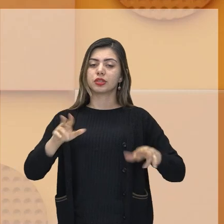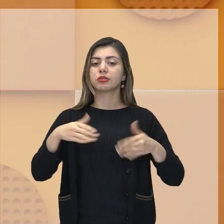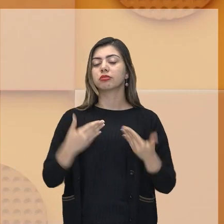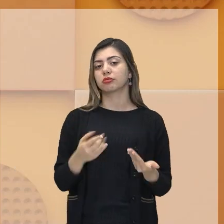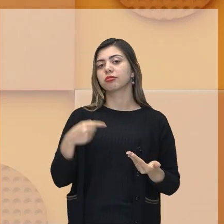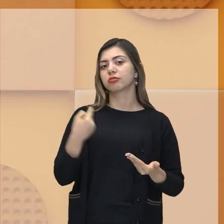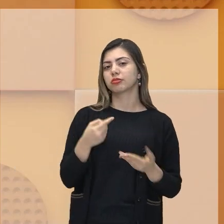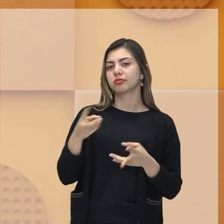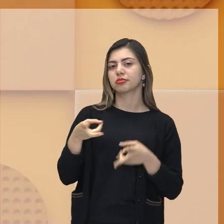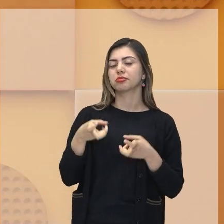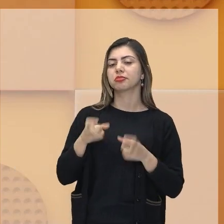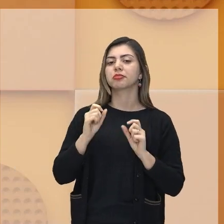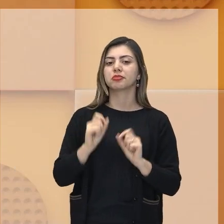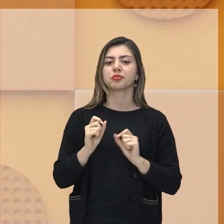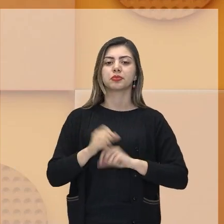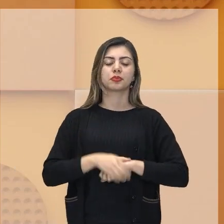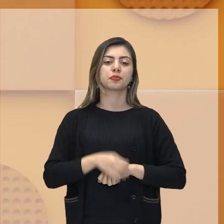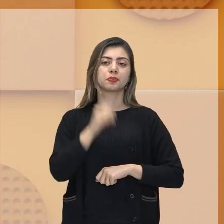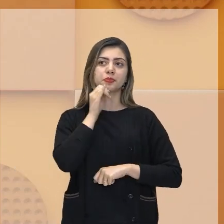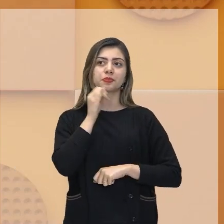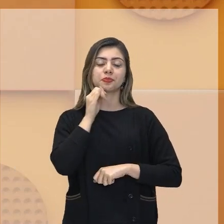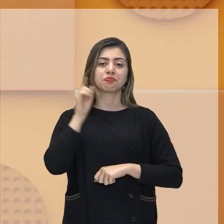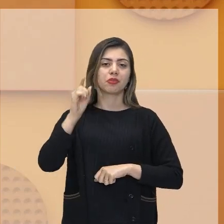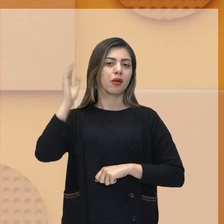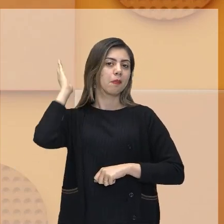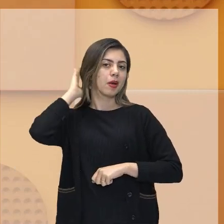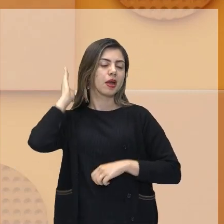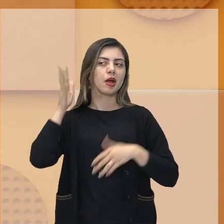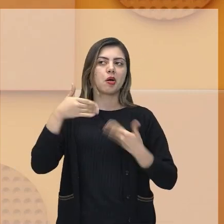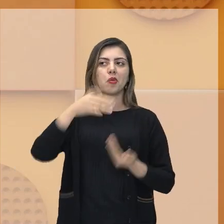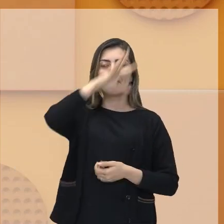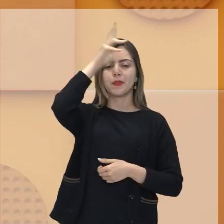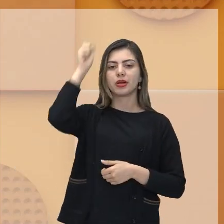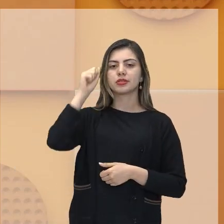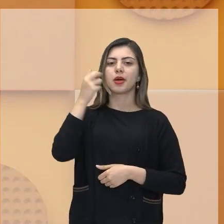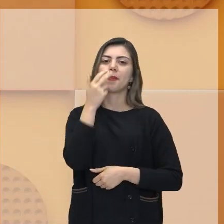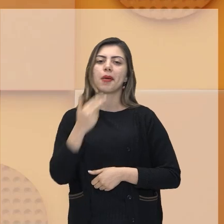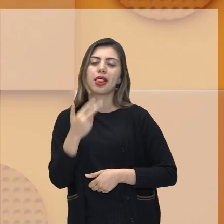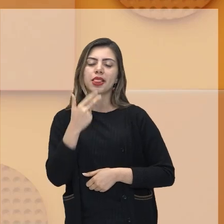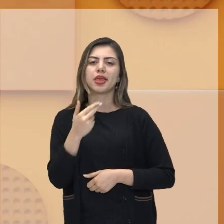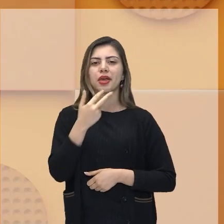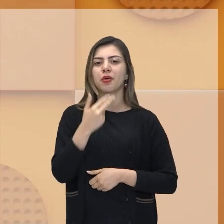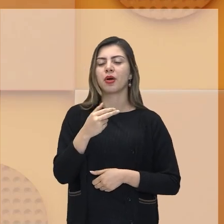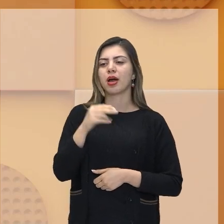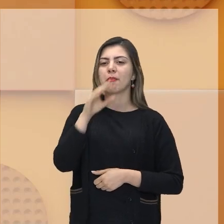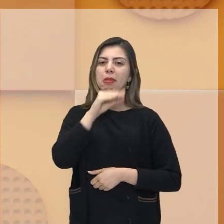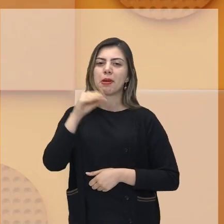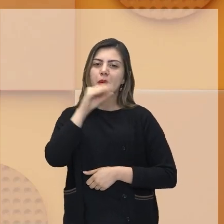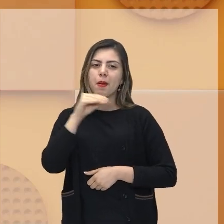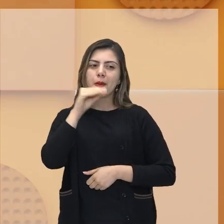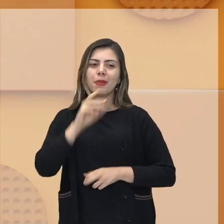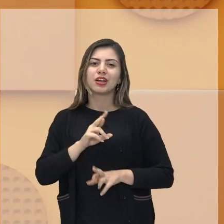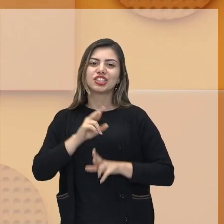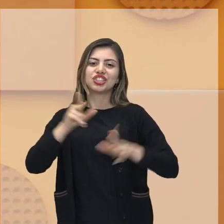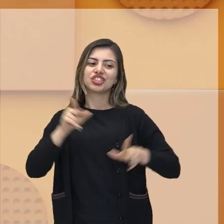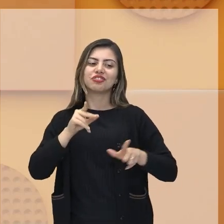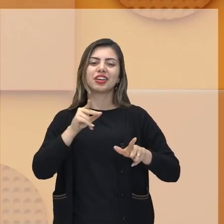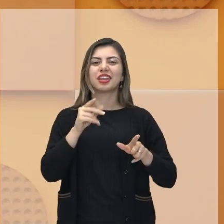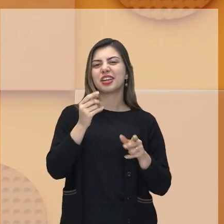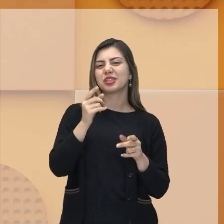linguajar. O linguajar do paraense, do amazonense, é um pouco mais chiado do que o